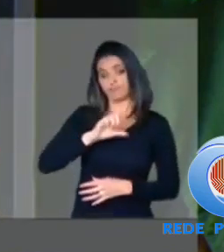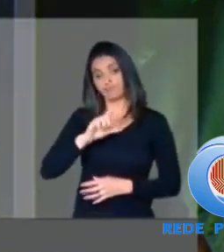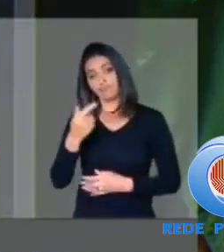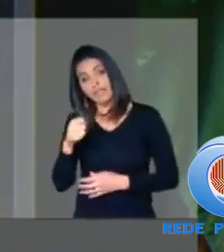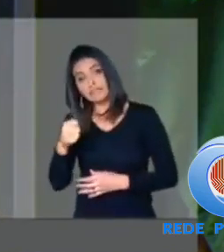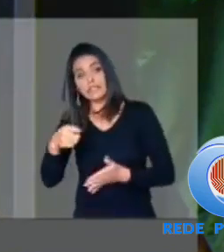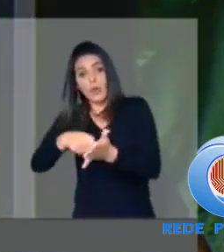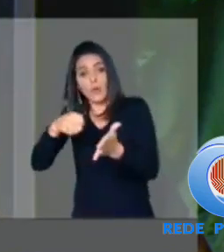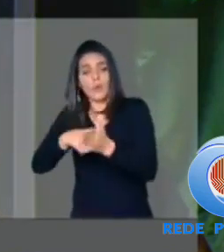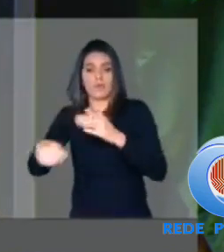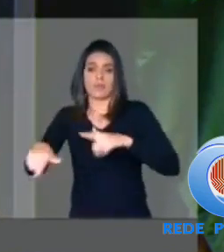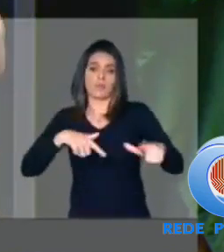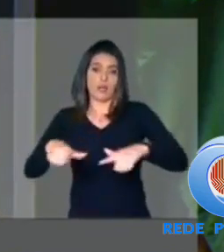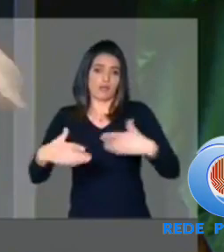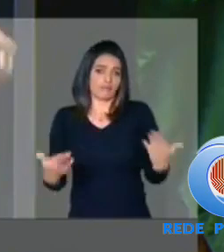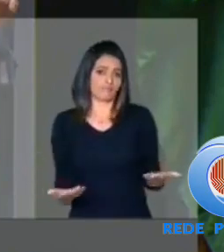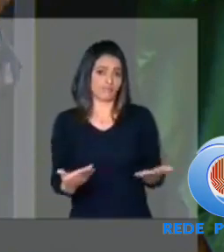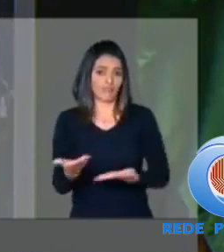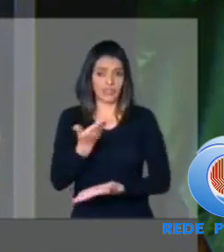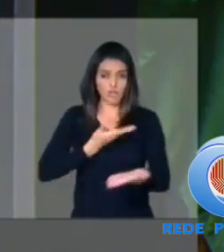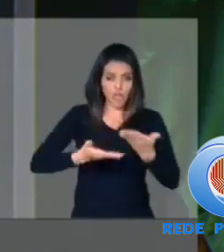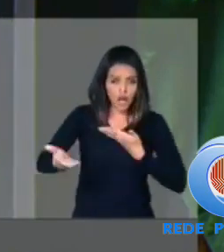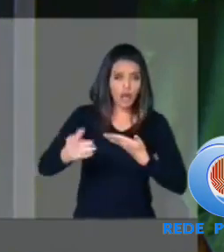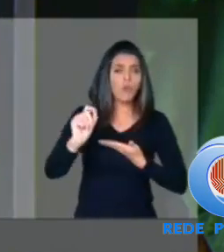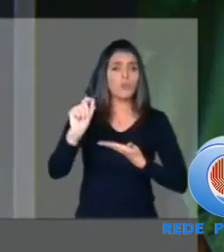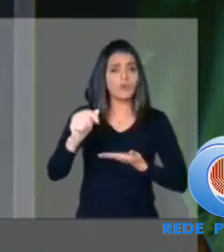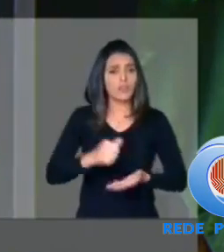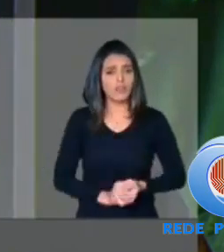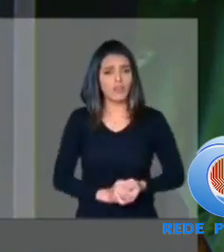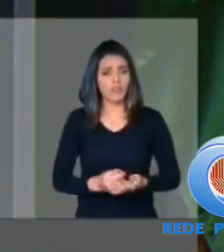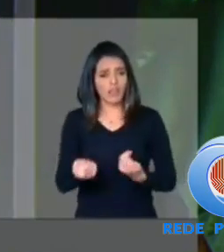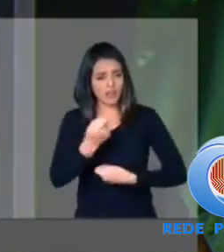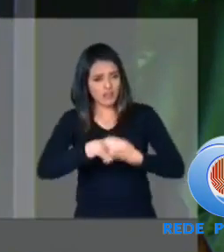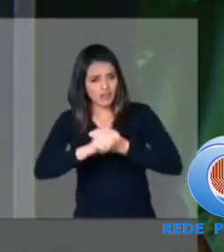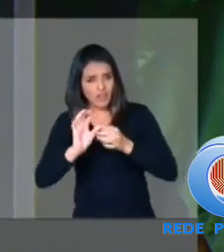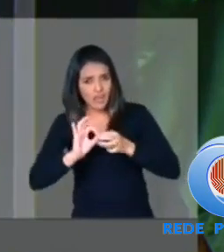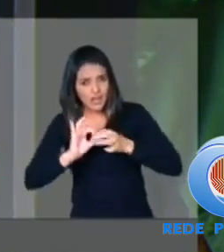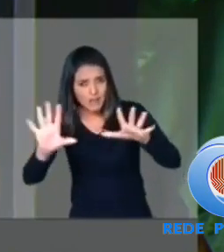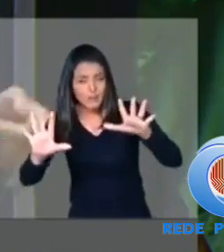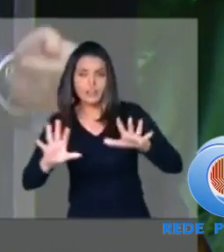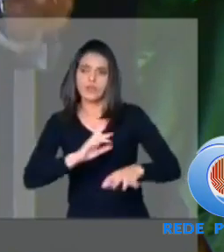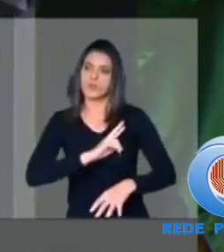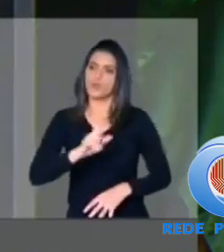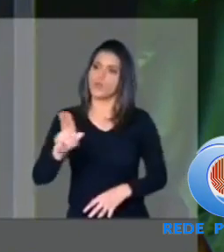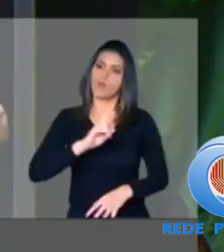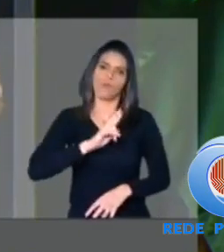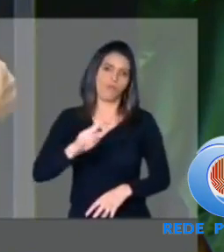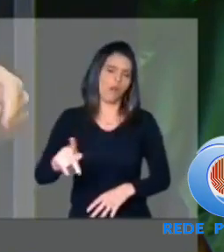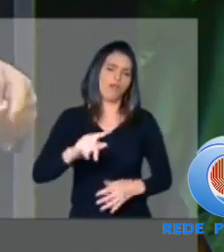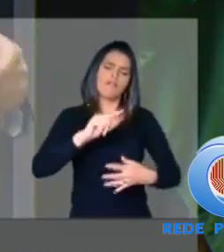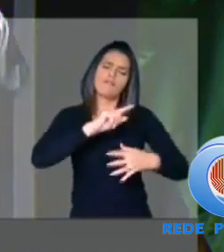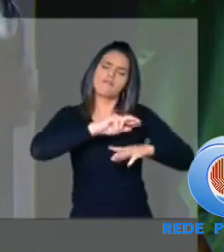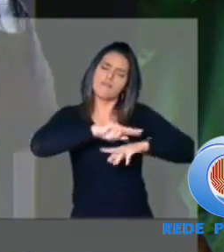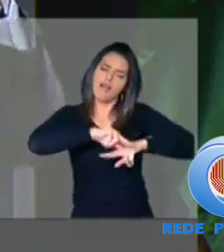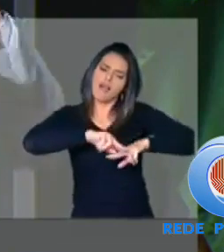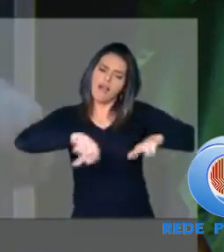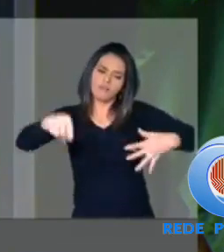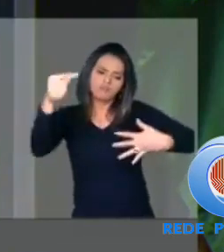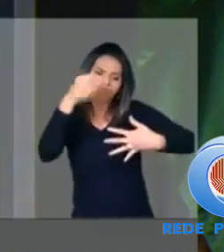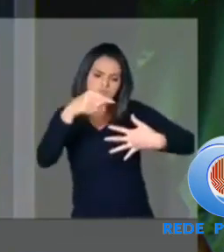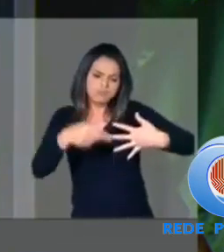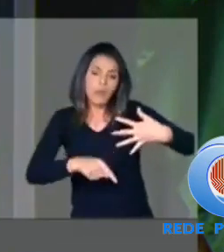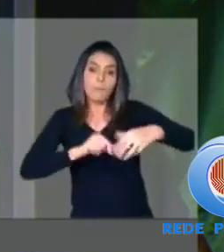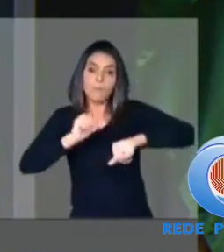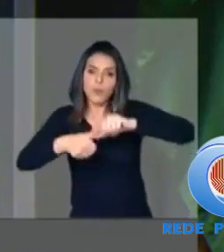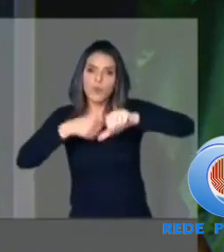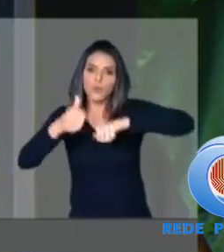de liberdade econômica não é uma medida provisória da liberdade econômica. São uma série de mudanças que o governo